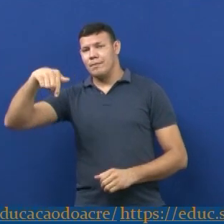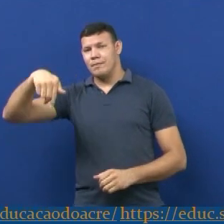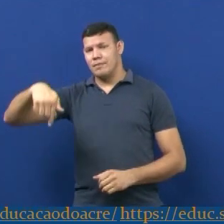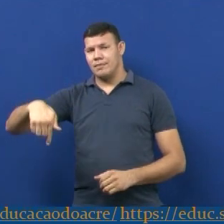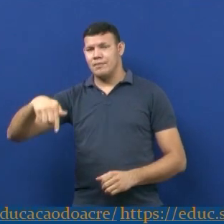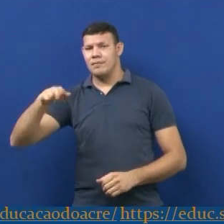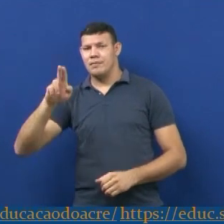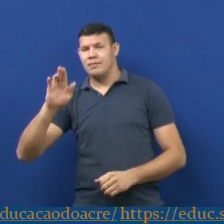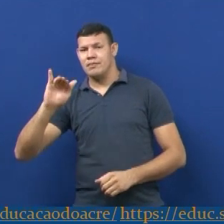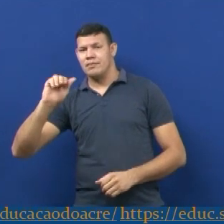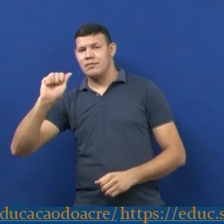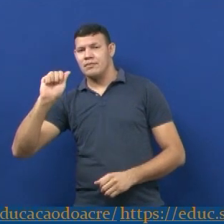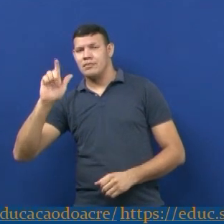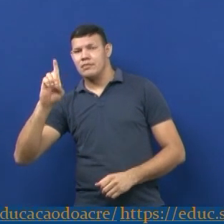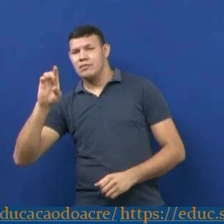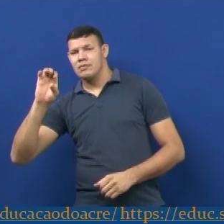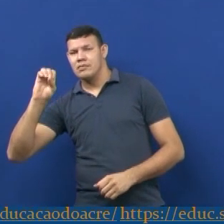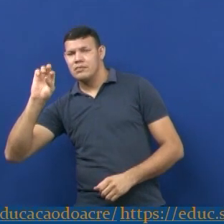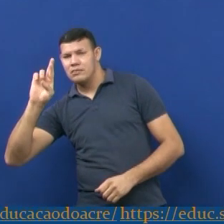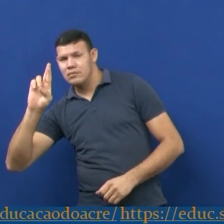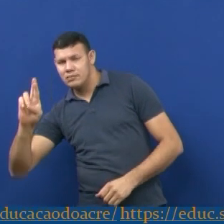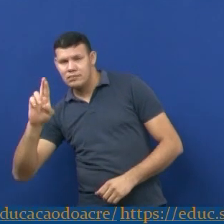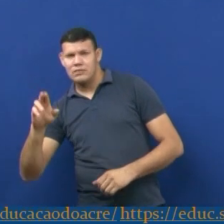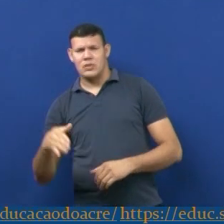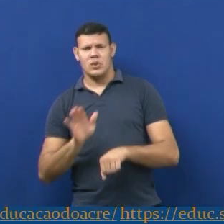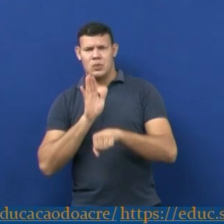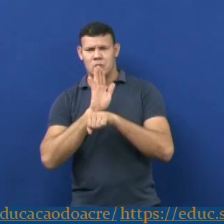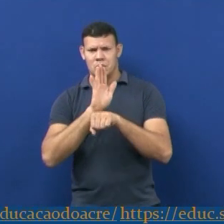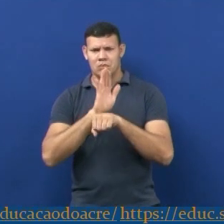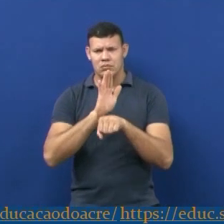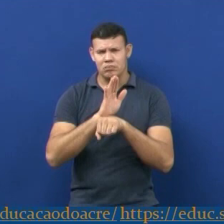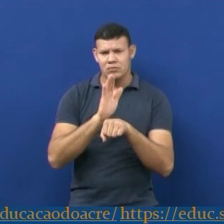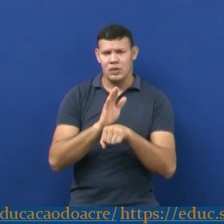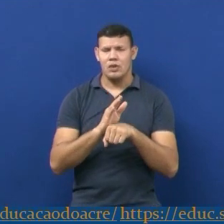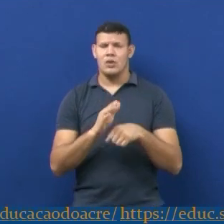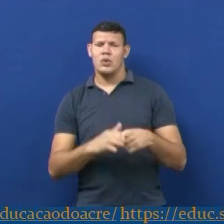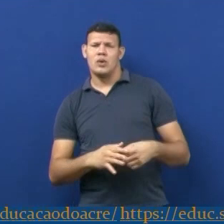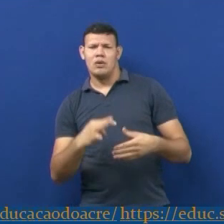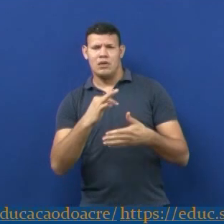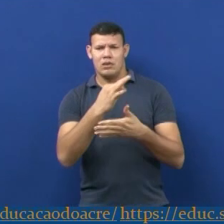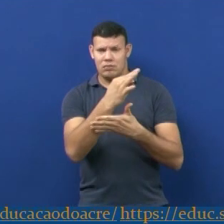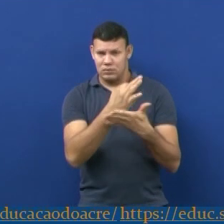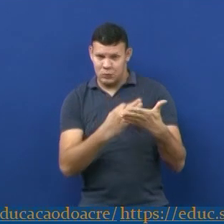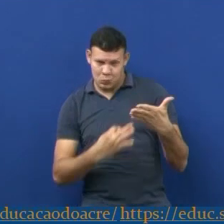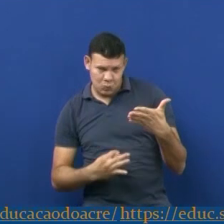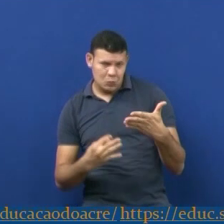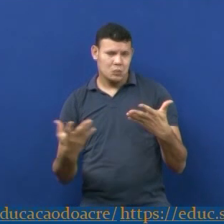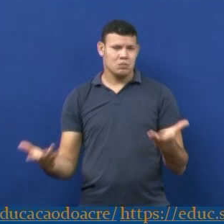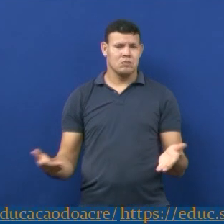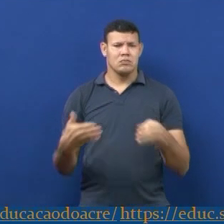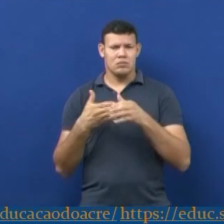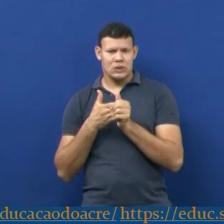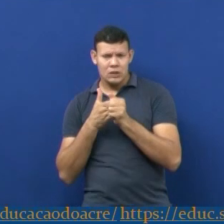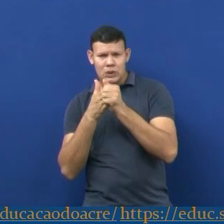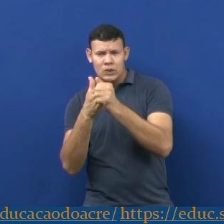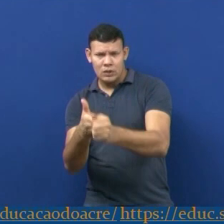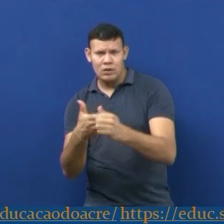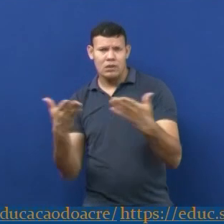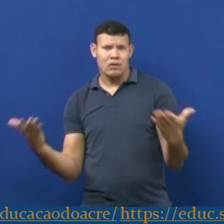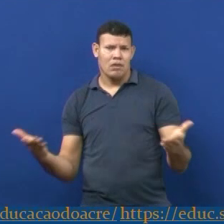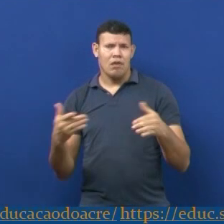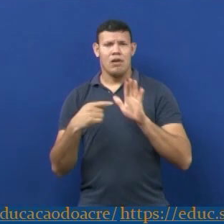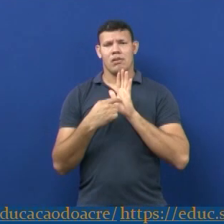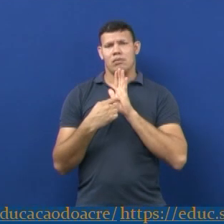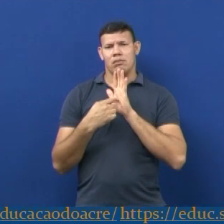toda a produção do espetáculo, acompanhando sempre a concepção do mesmo, com vistas a ressaltar e criar elementos